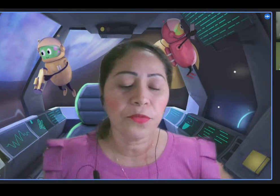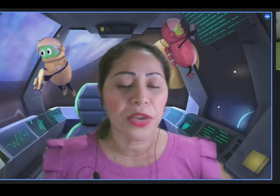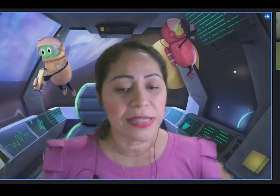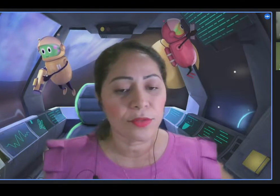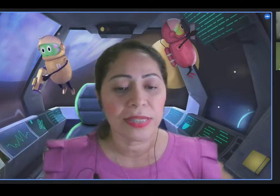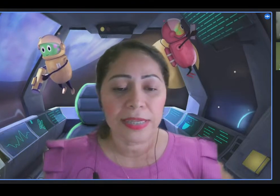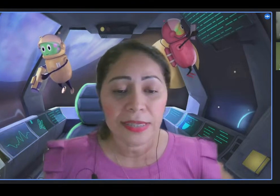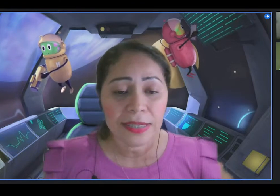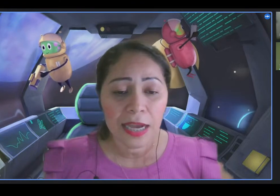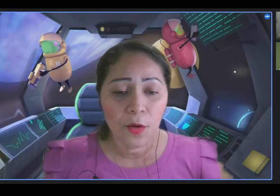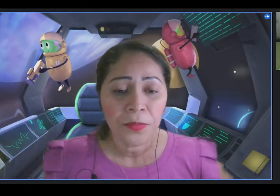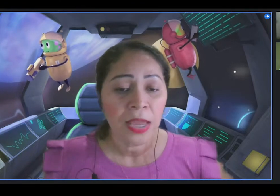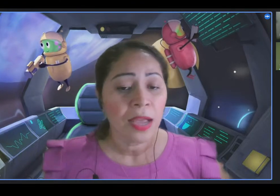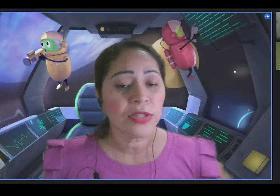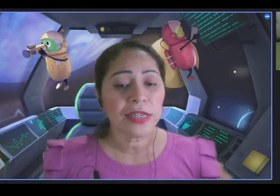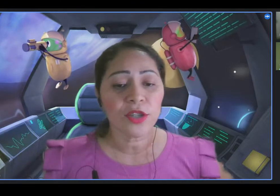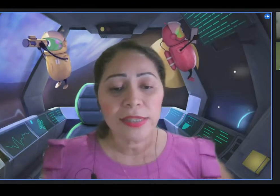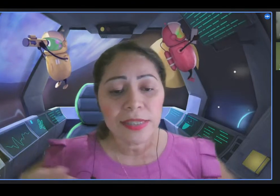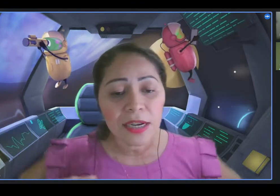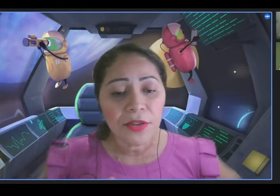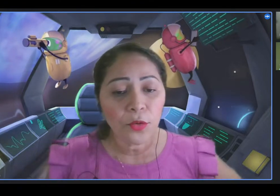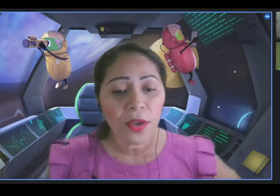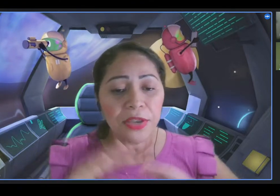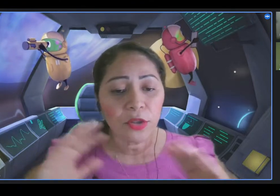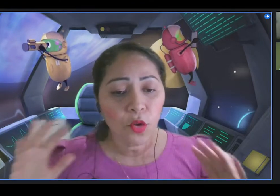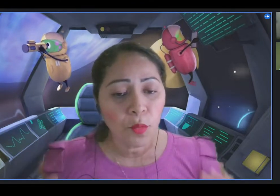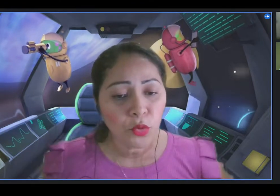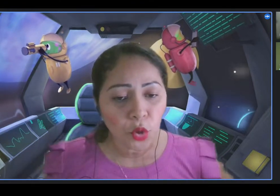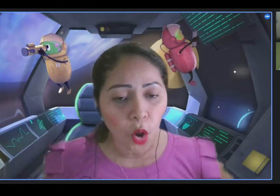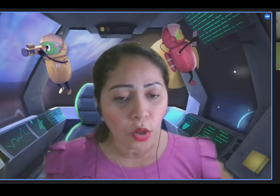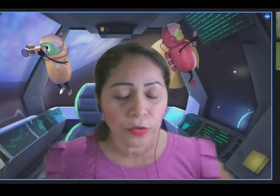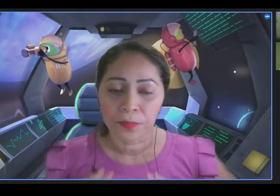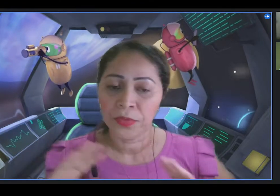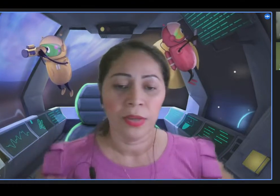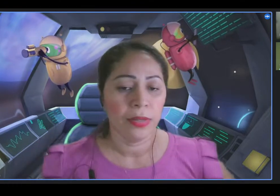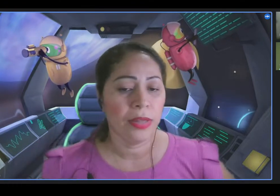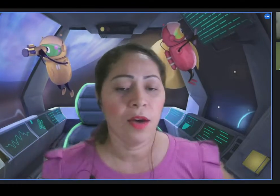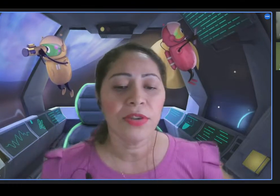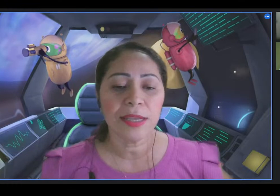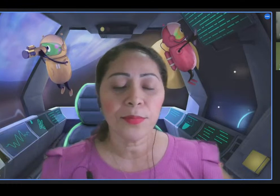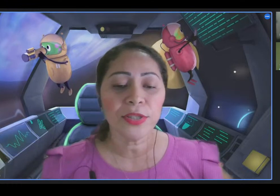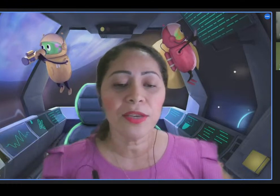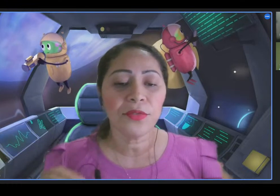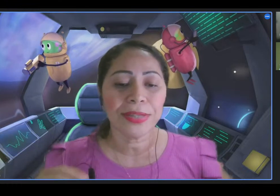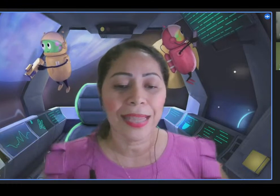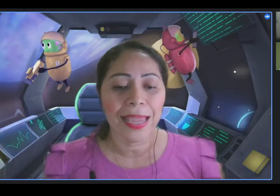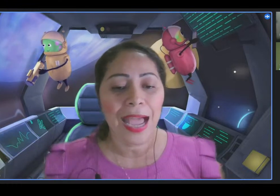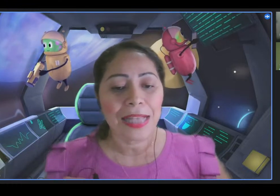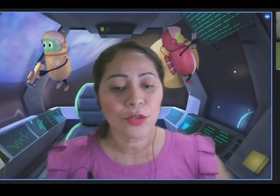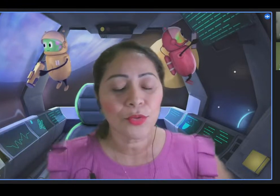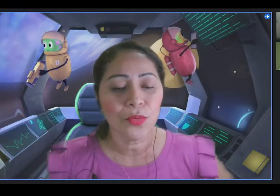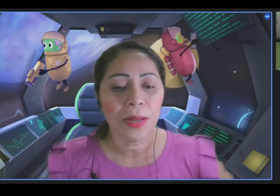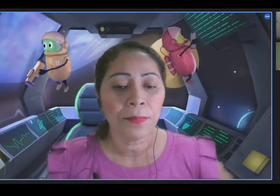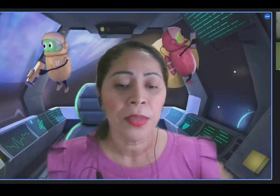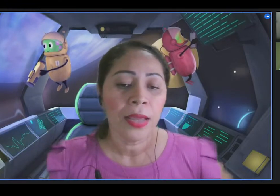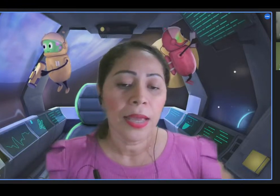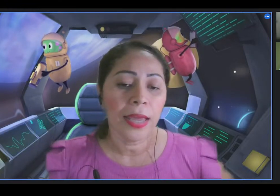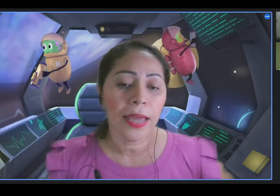não fez a sua inscrição, você só se inscreveu no evento como um todo, não vai ser possível ter a